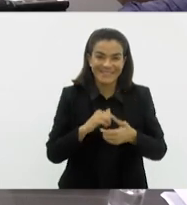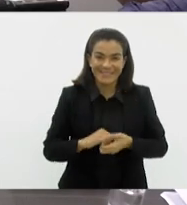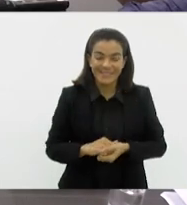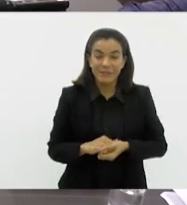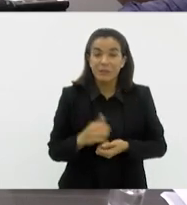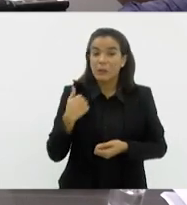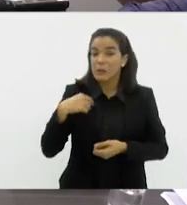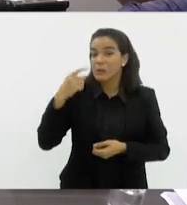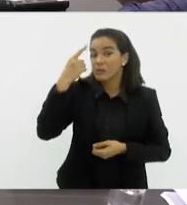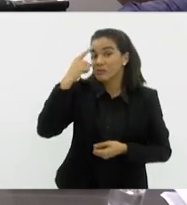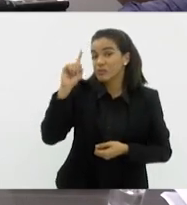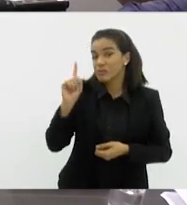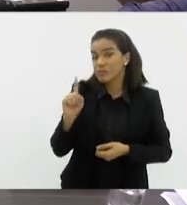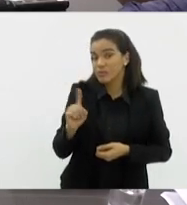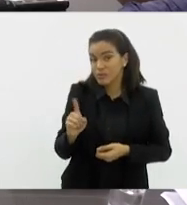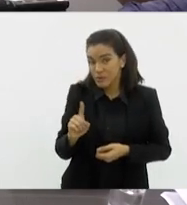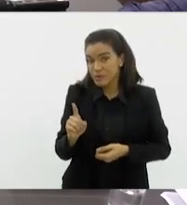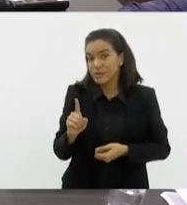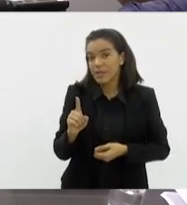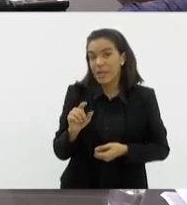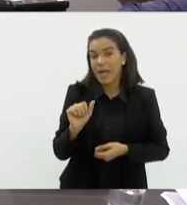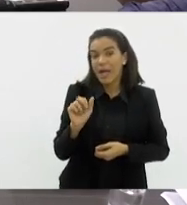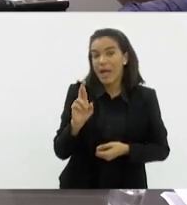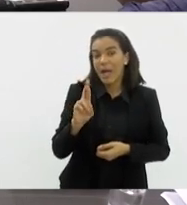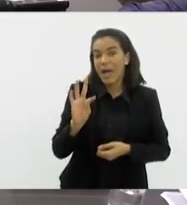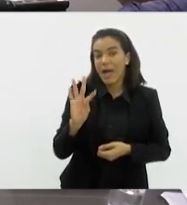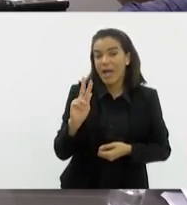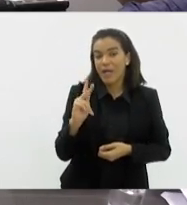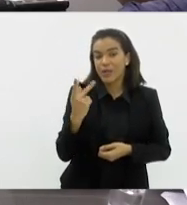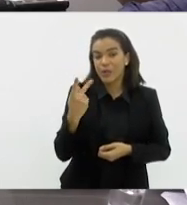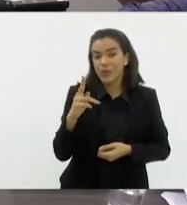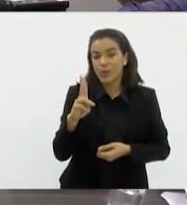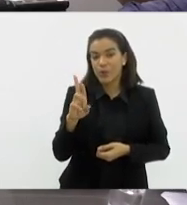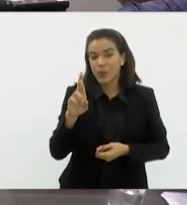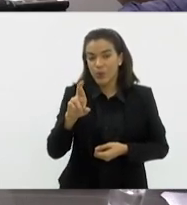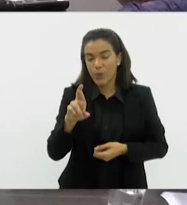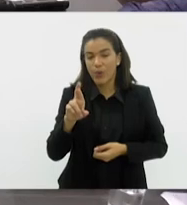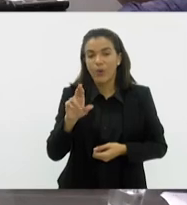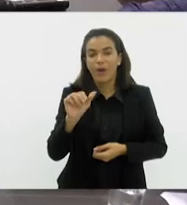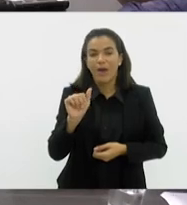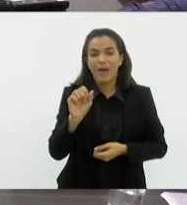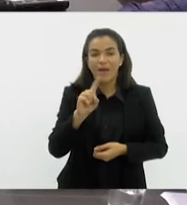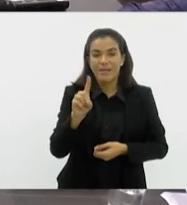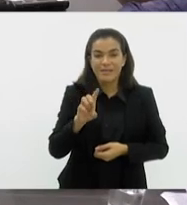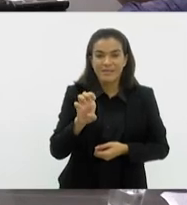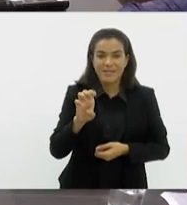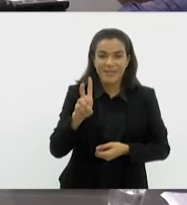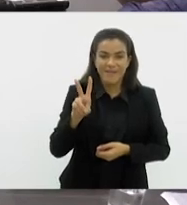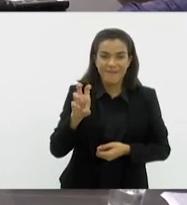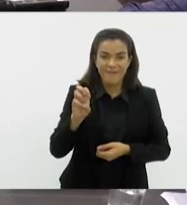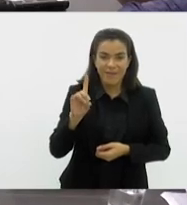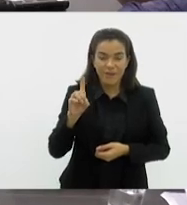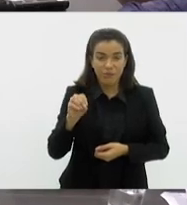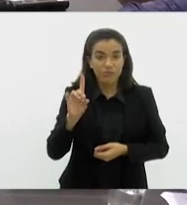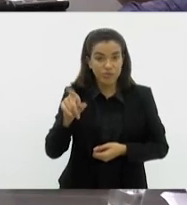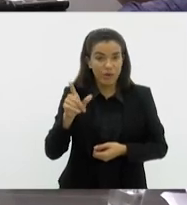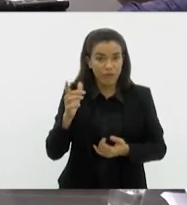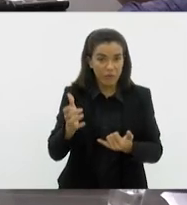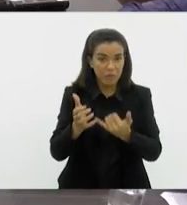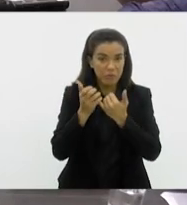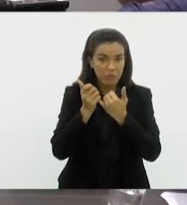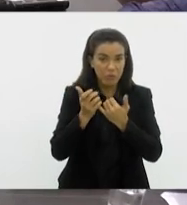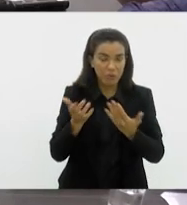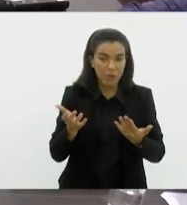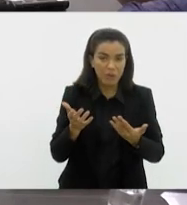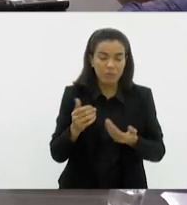não sei se, não, tá, se o Arthur Azevedo já não foi tombado. Eu estava tentando lembrar. Mas...